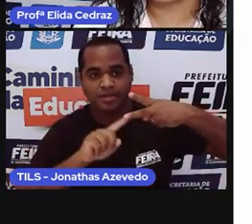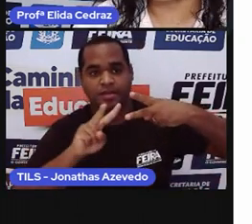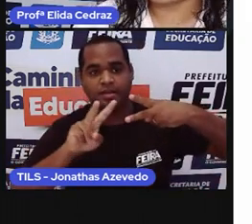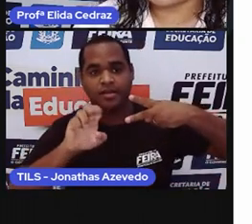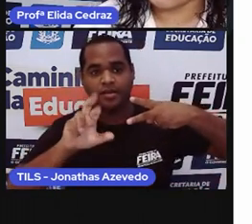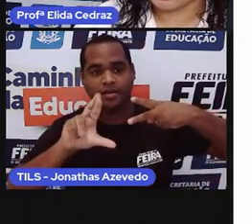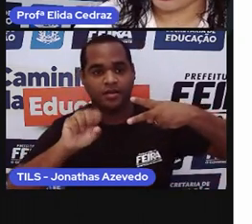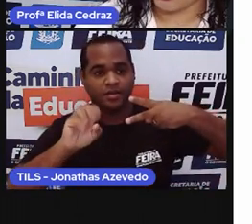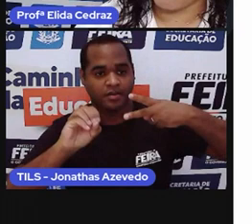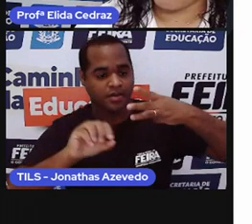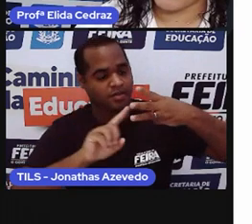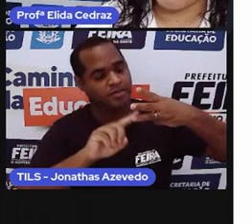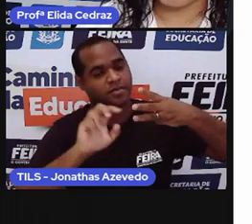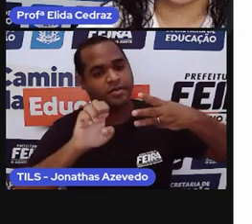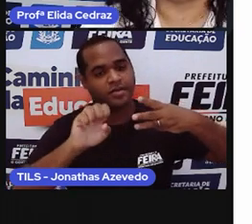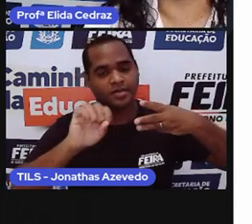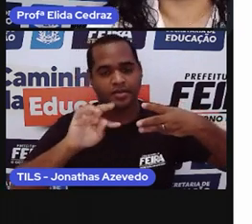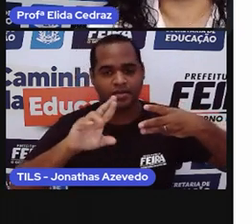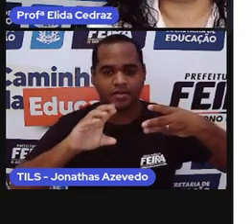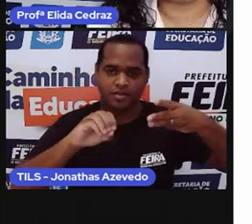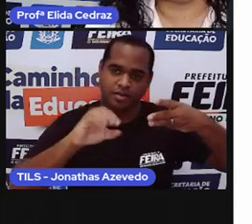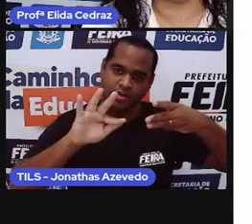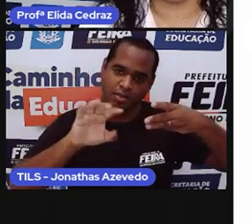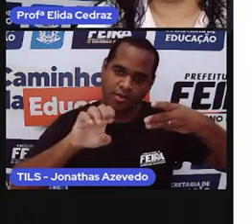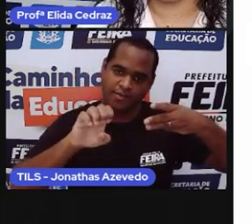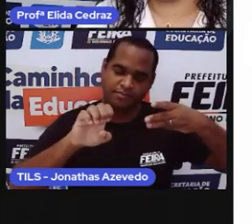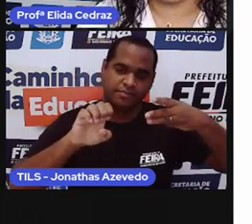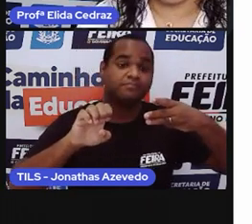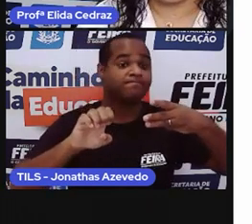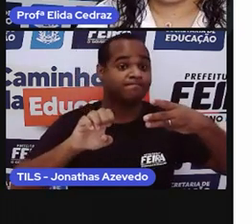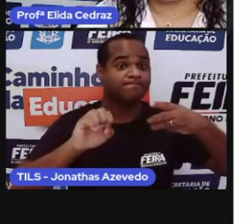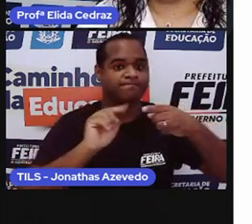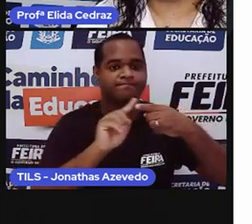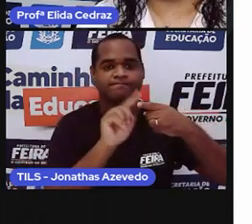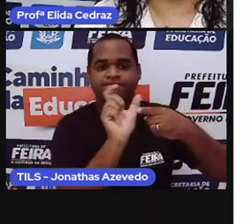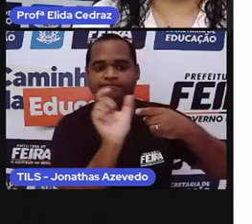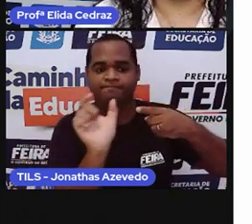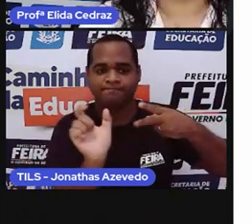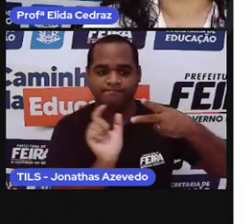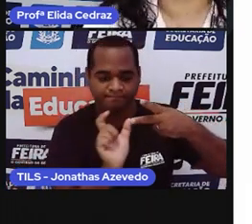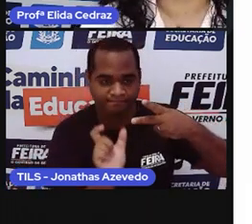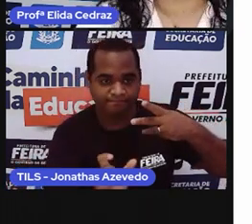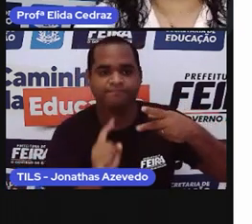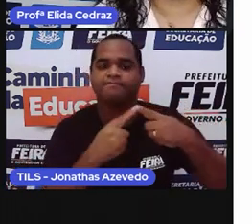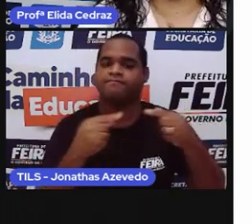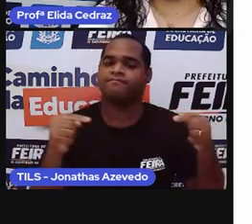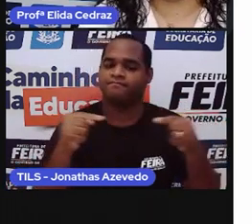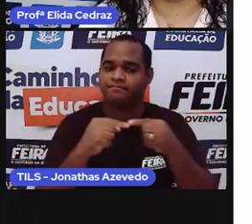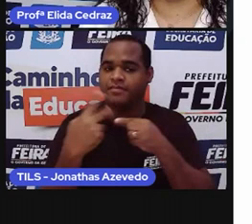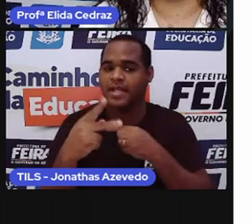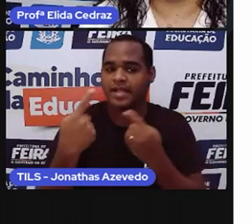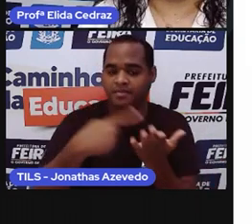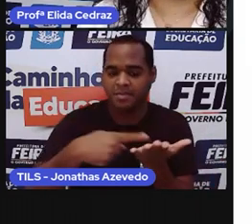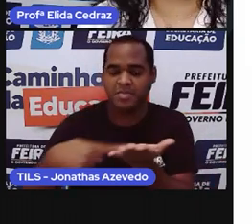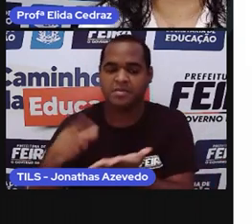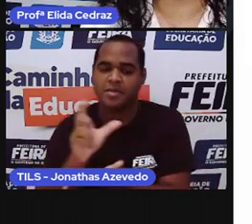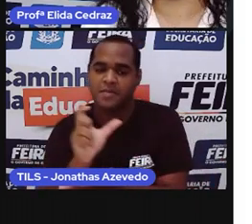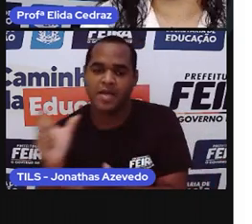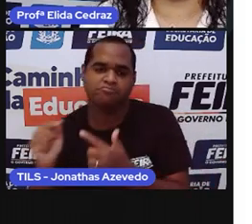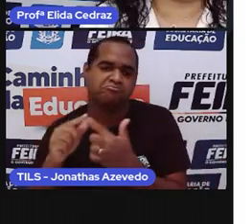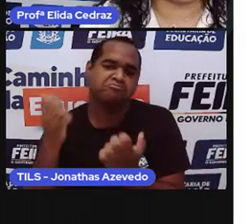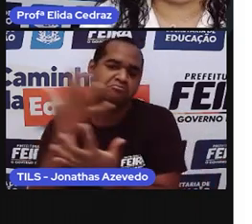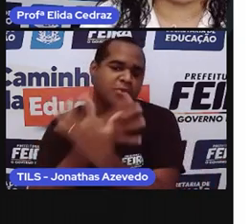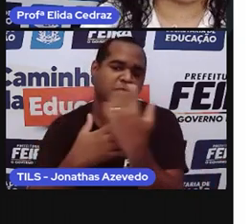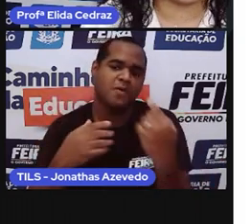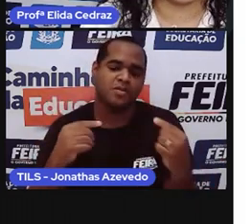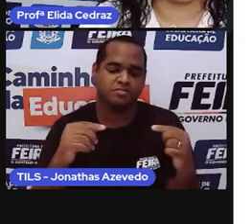verso e estrofe. Mas assim como as parlendas, algumas cantigas de roda podem